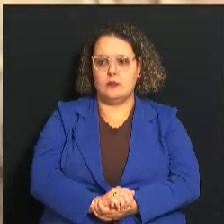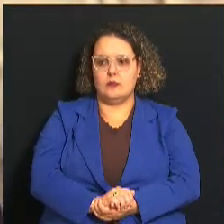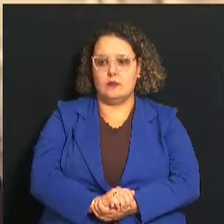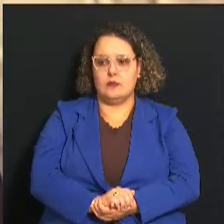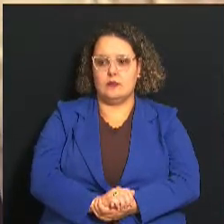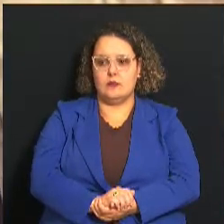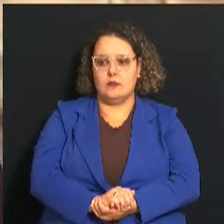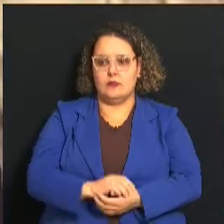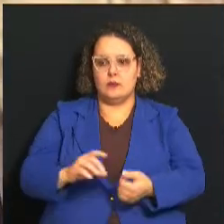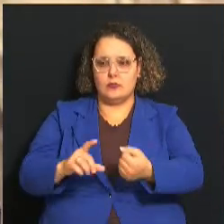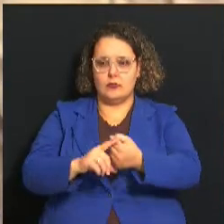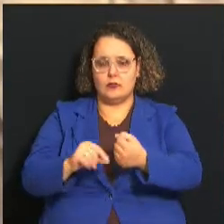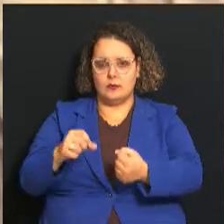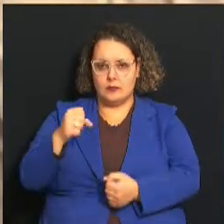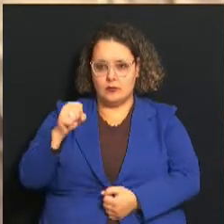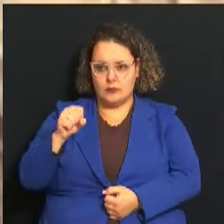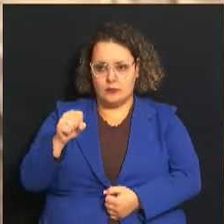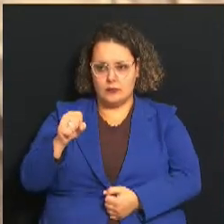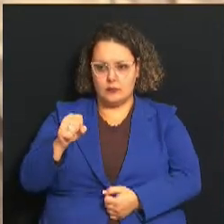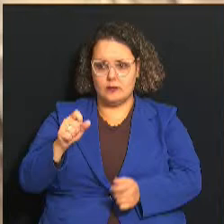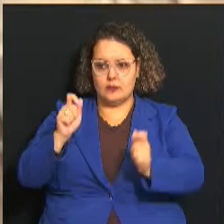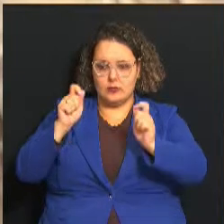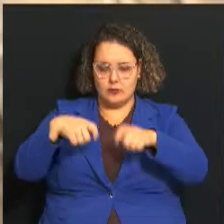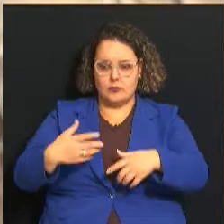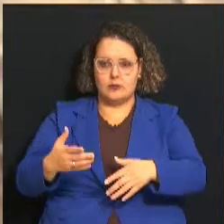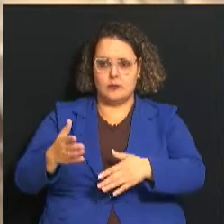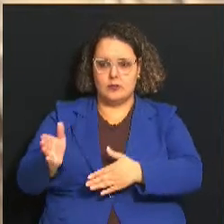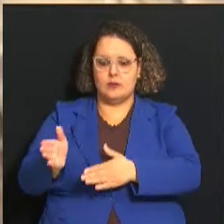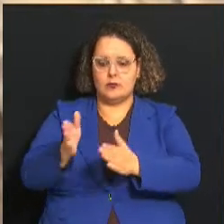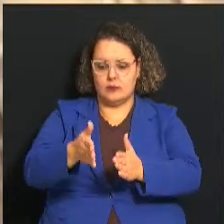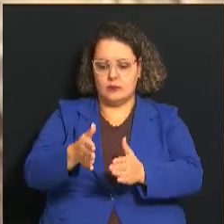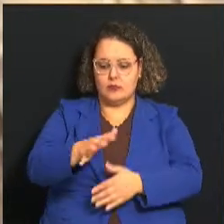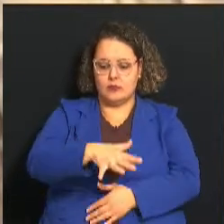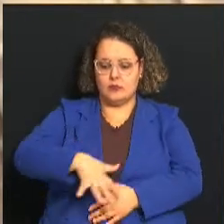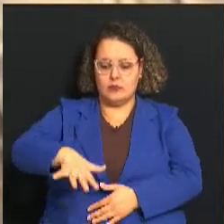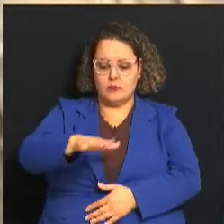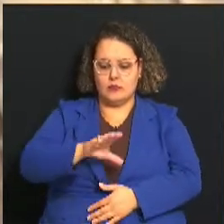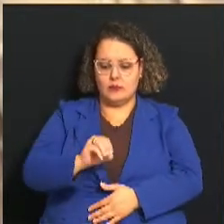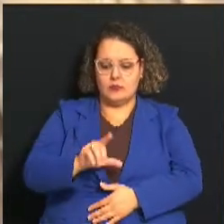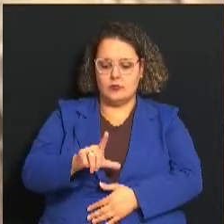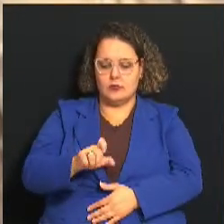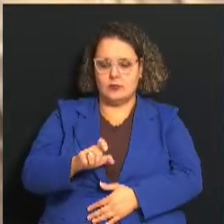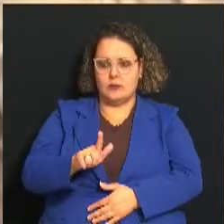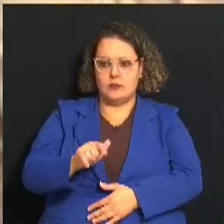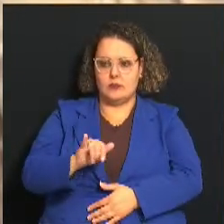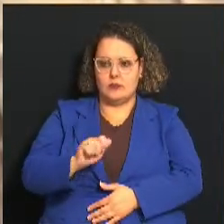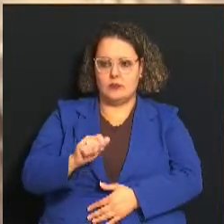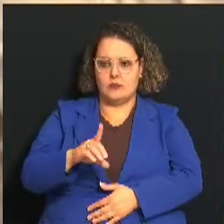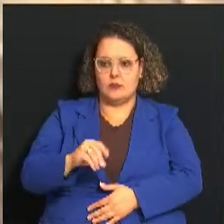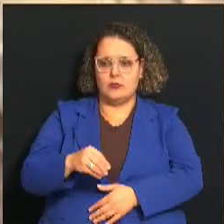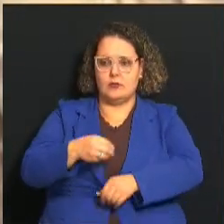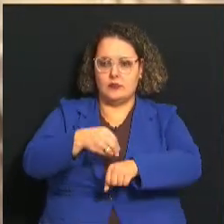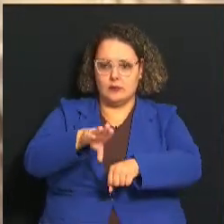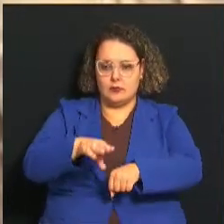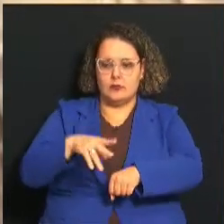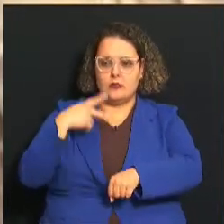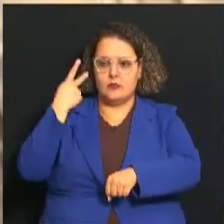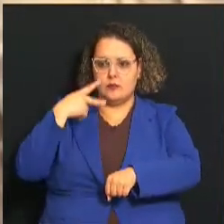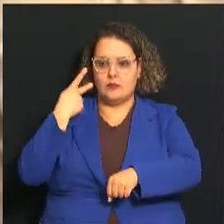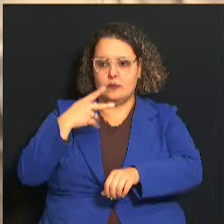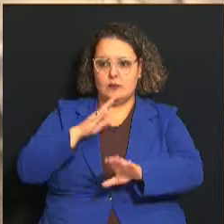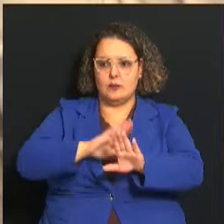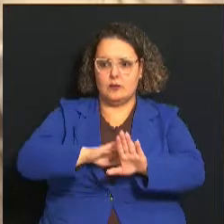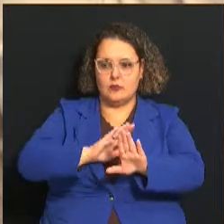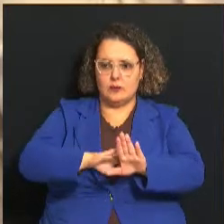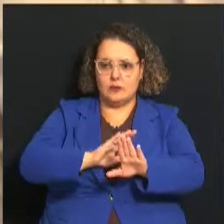Artigo 8º. Compete à direção colegiada: 1. Deliberar sobre as ações políticas